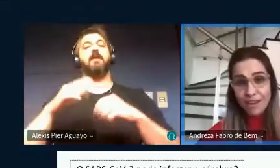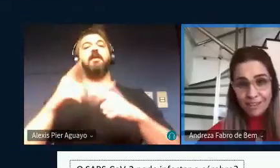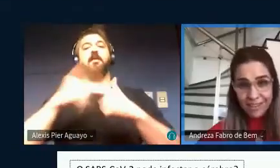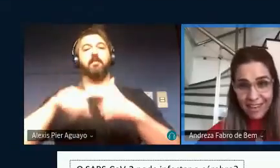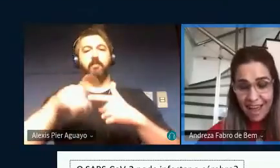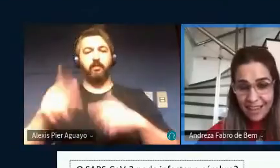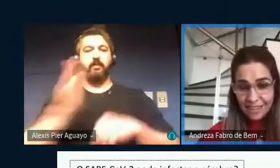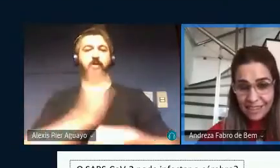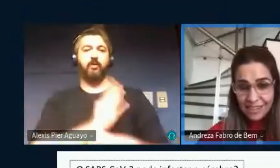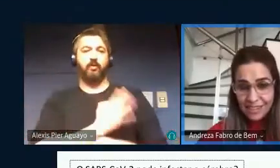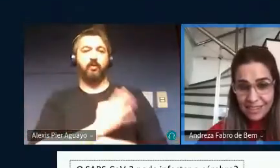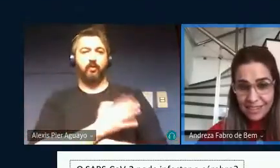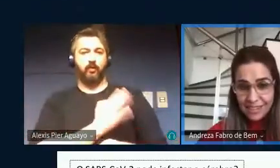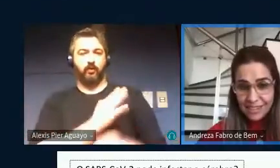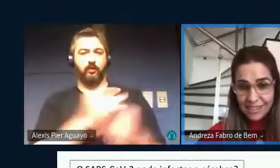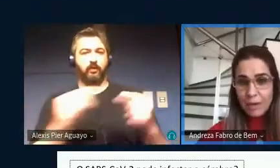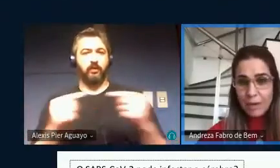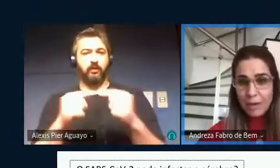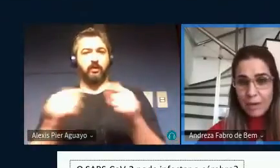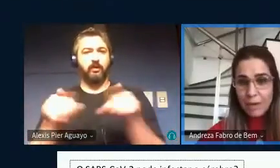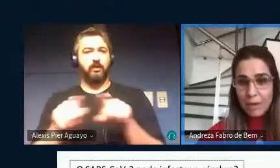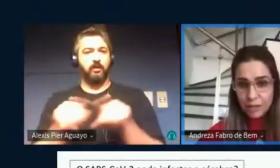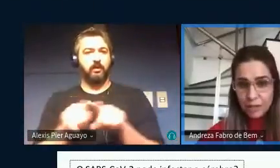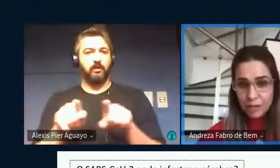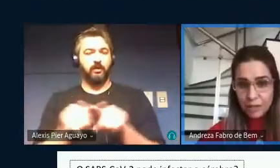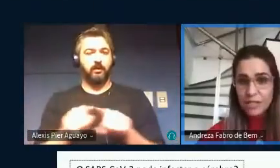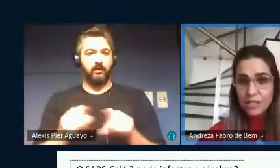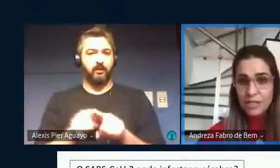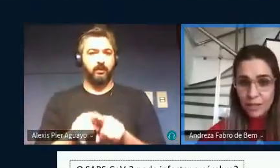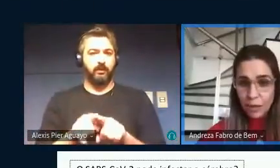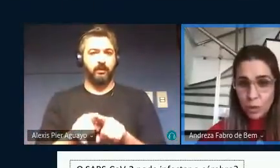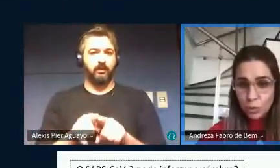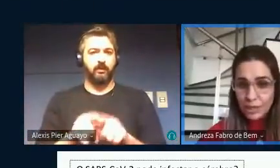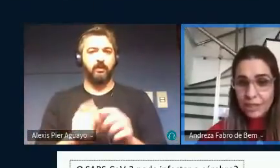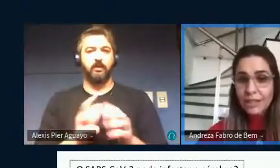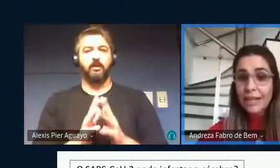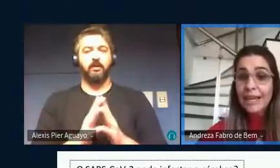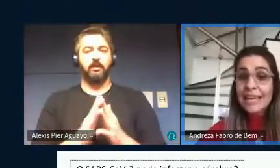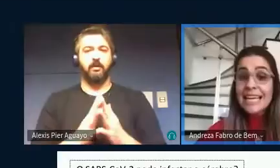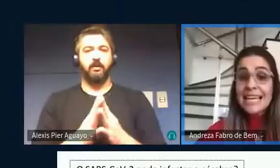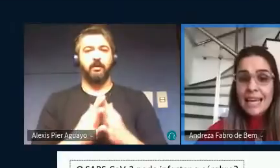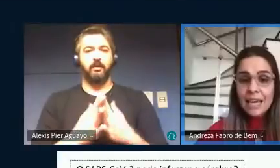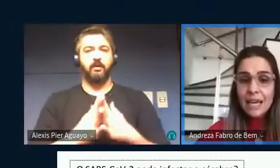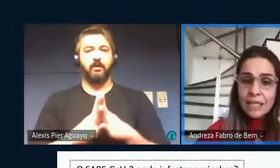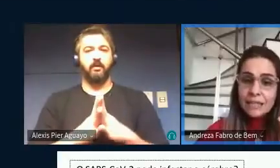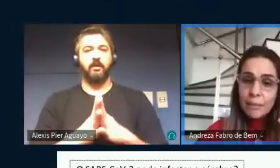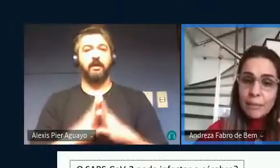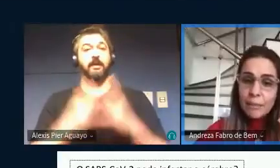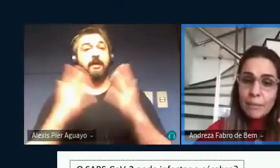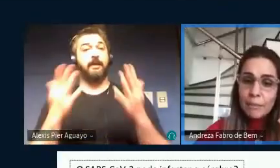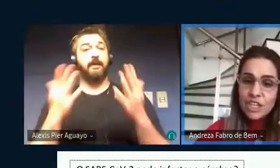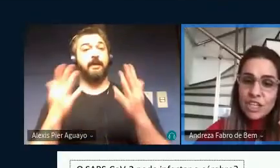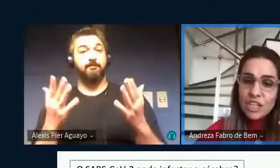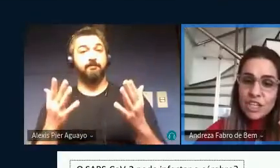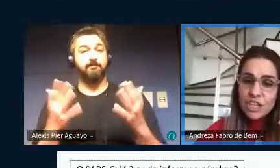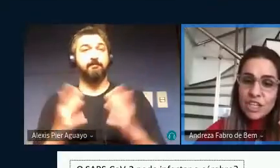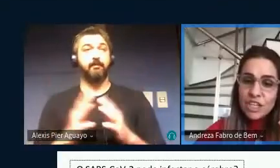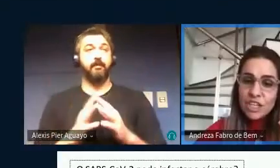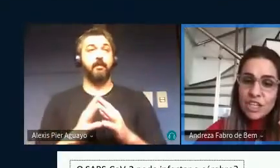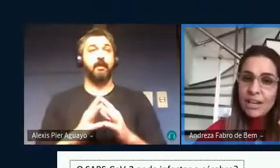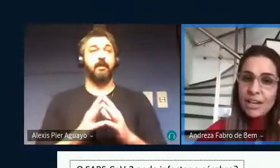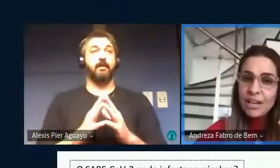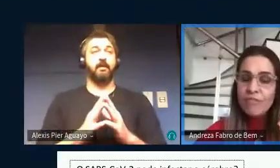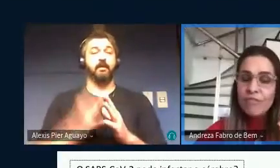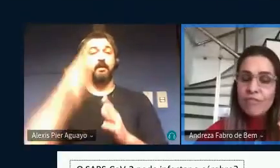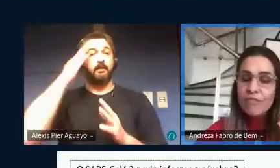são ligadas ao acometimento da síndrome respiratória aguda, né? E também já sabemos que a